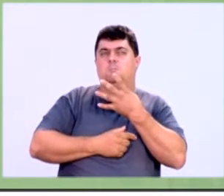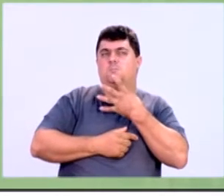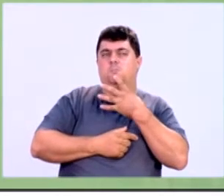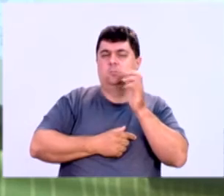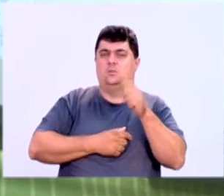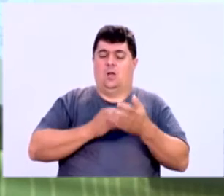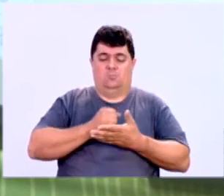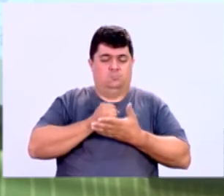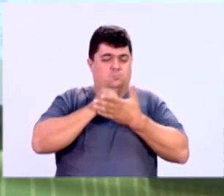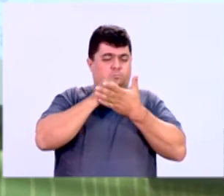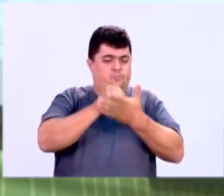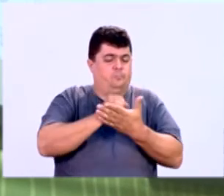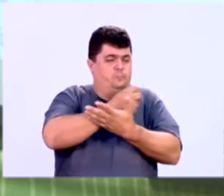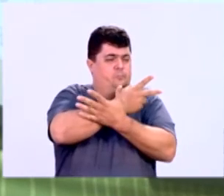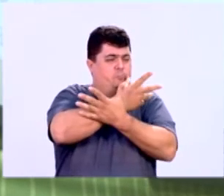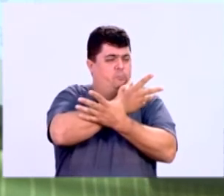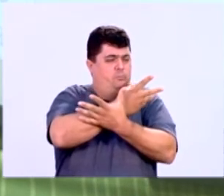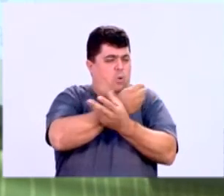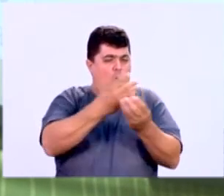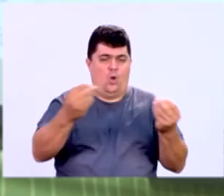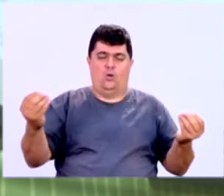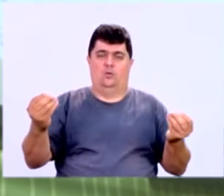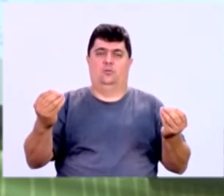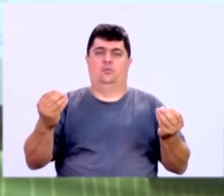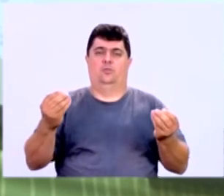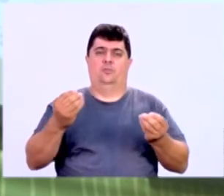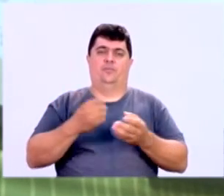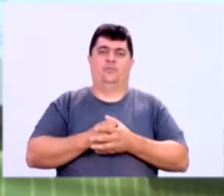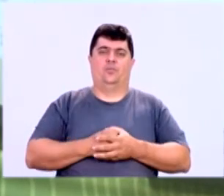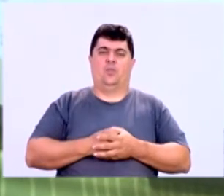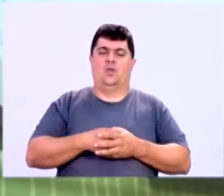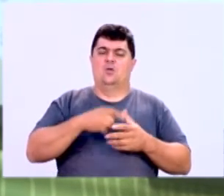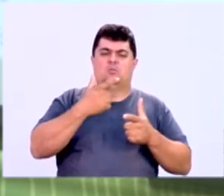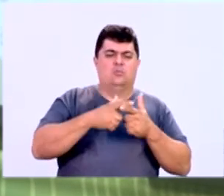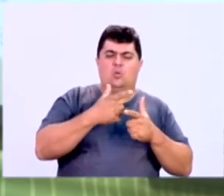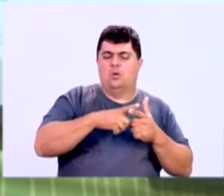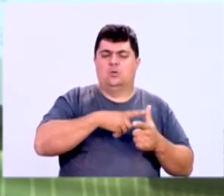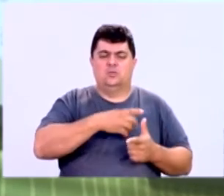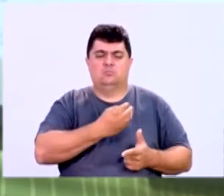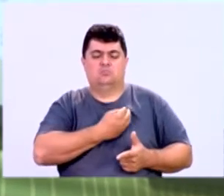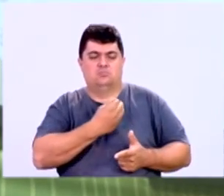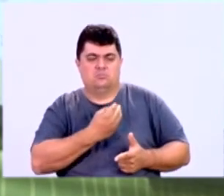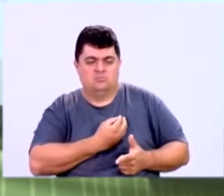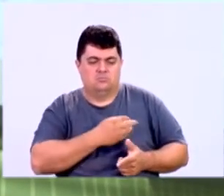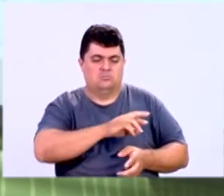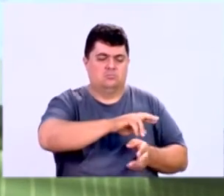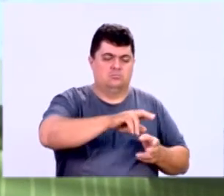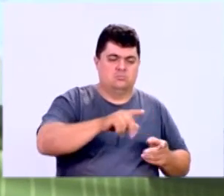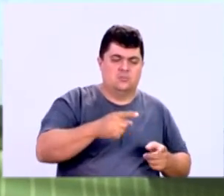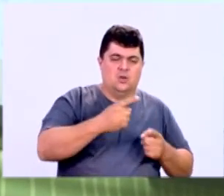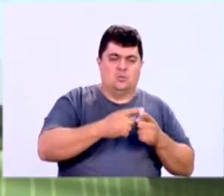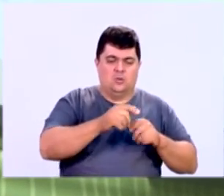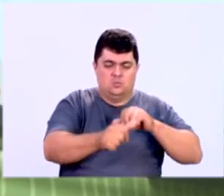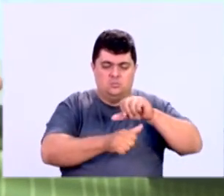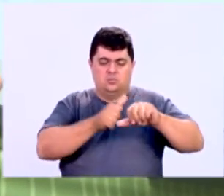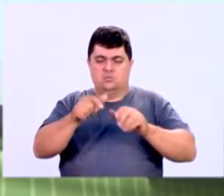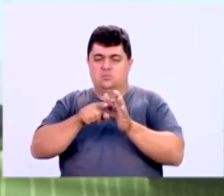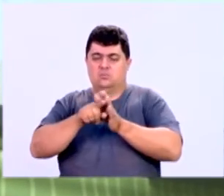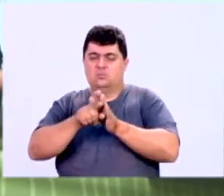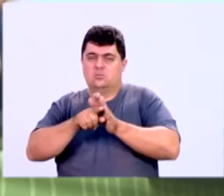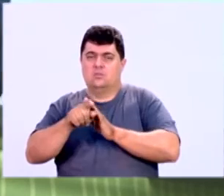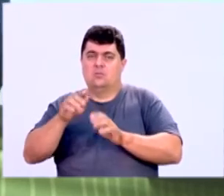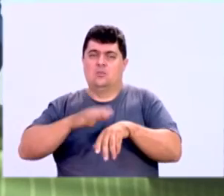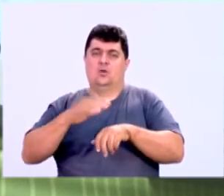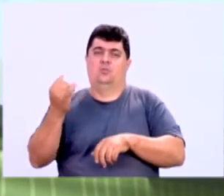contribuir, ele tem muito a colaborar. Quais são os nossos problemas, os nossos desafios para fazer com que a pesquisa hoje seja